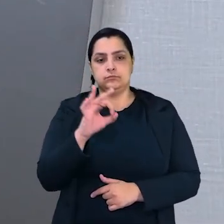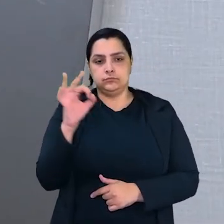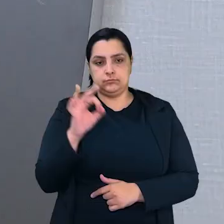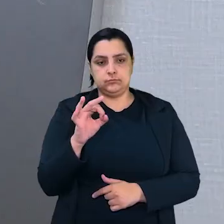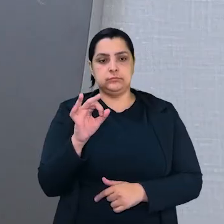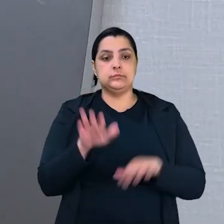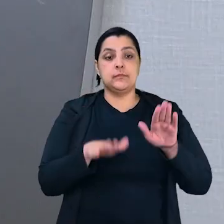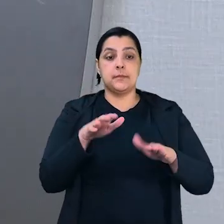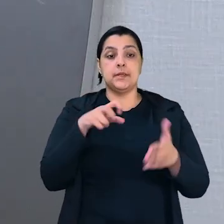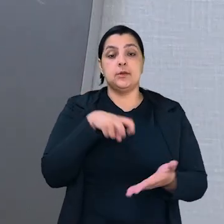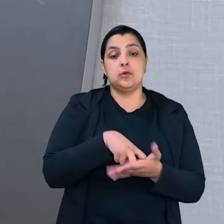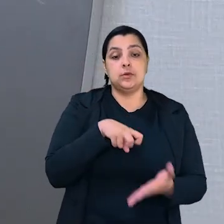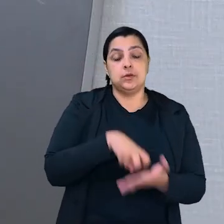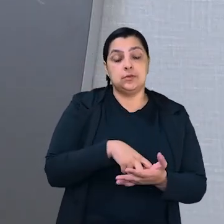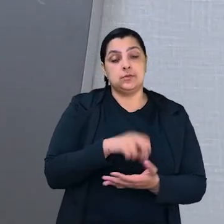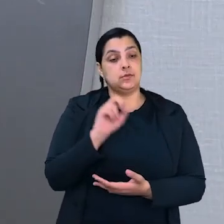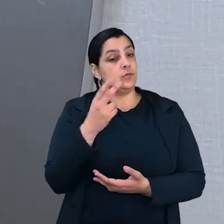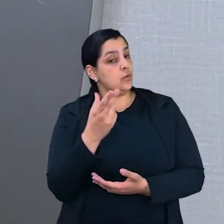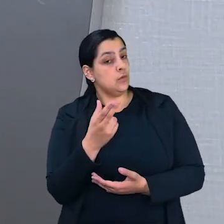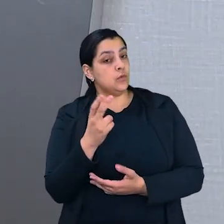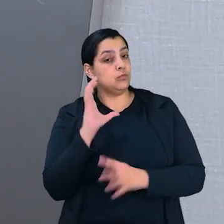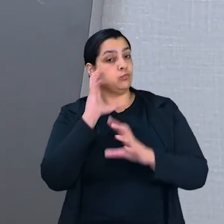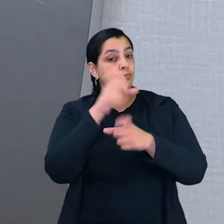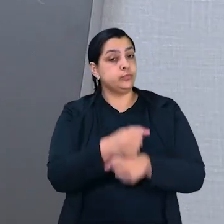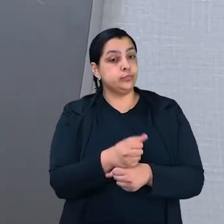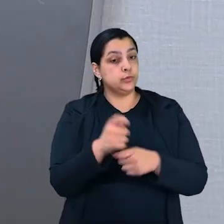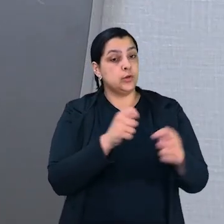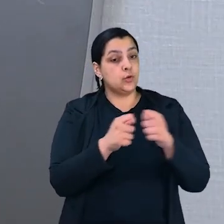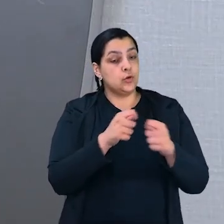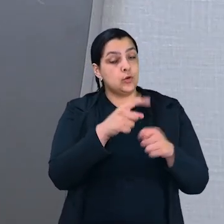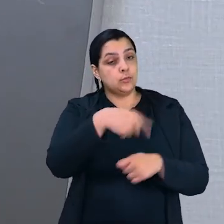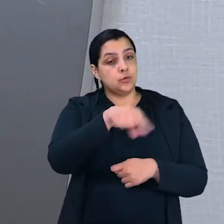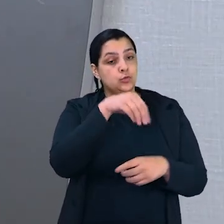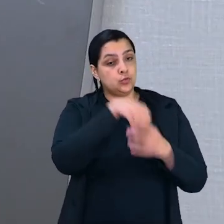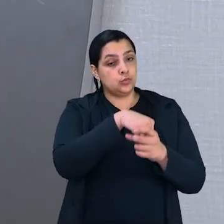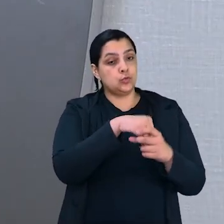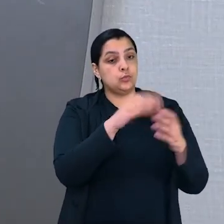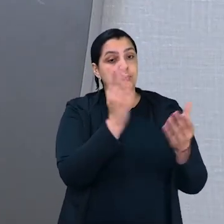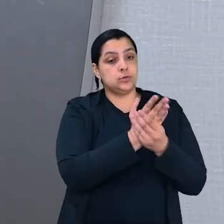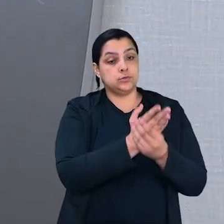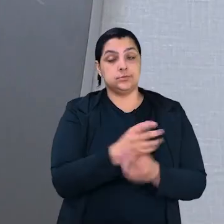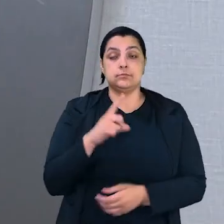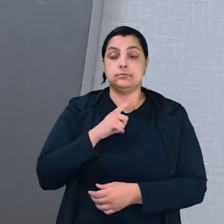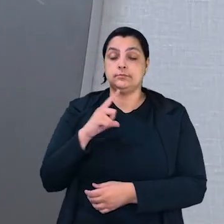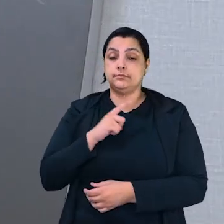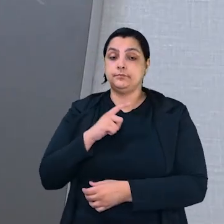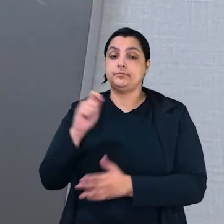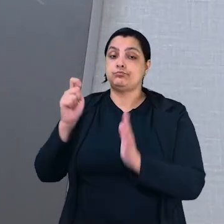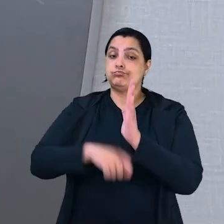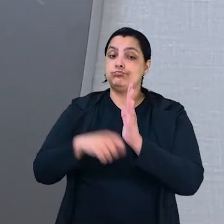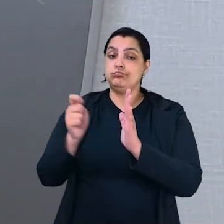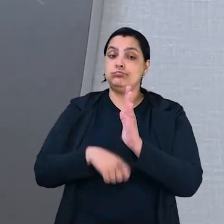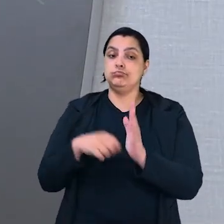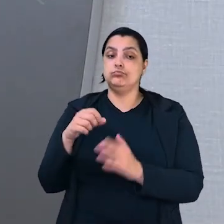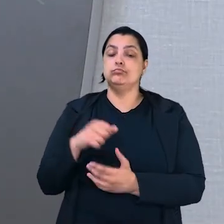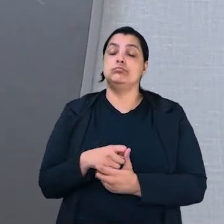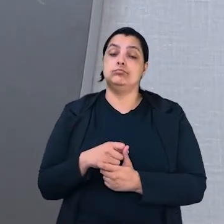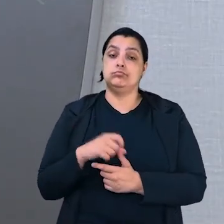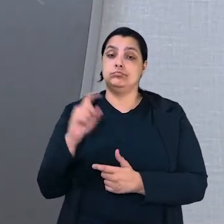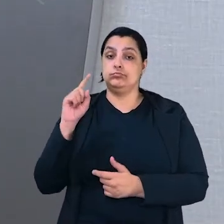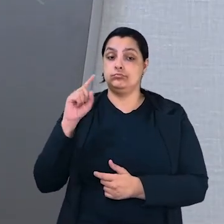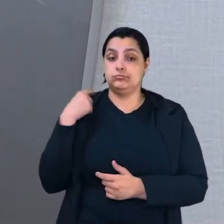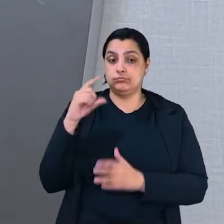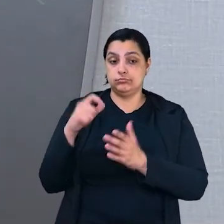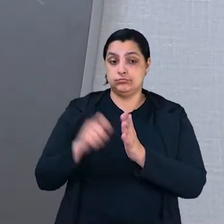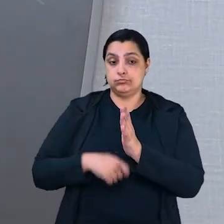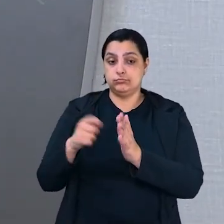e 15% do valor da condenação ou do proveito econômico obtido naquele processo. E tem os honorários contratuais.